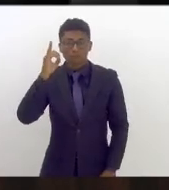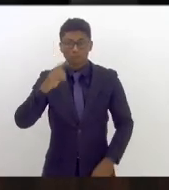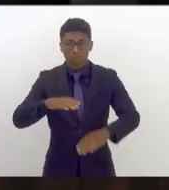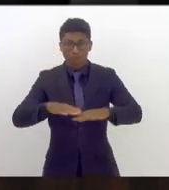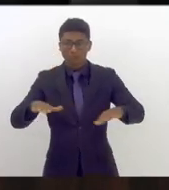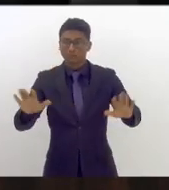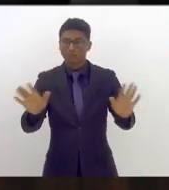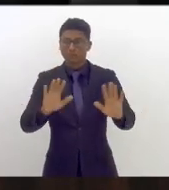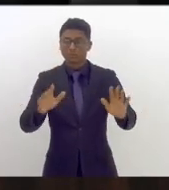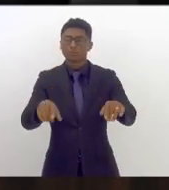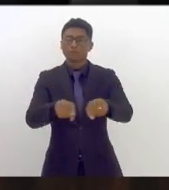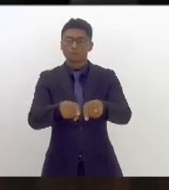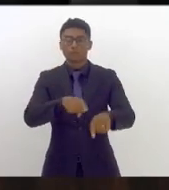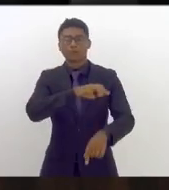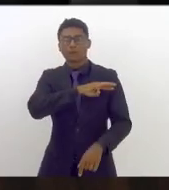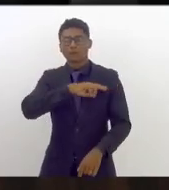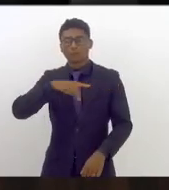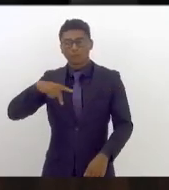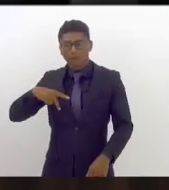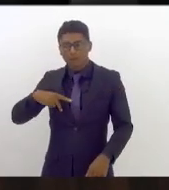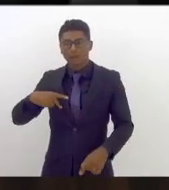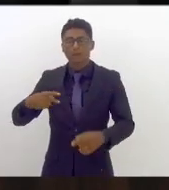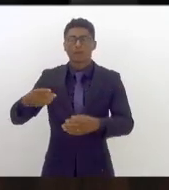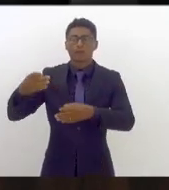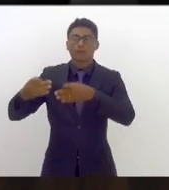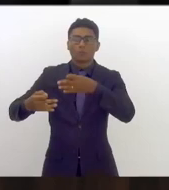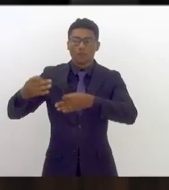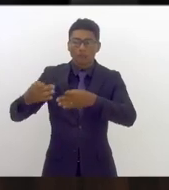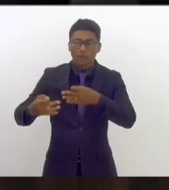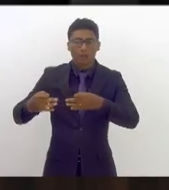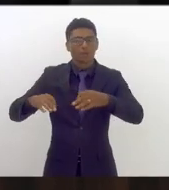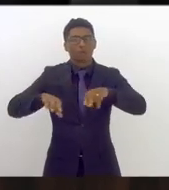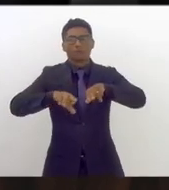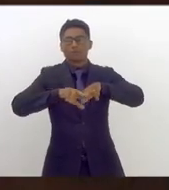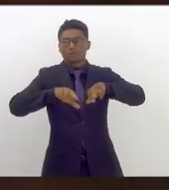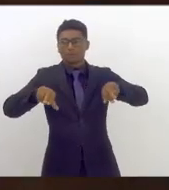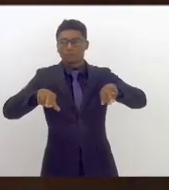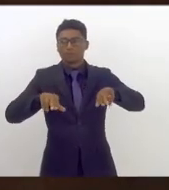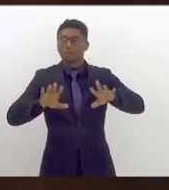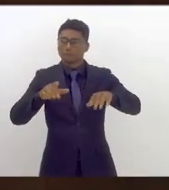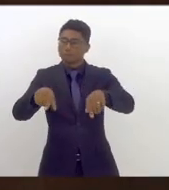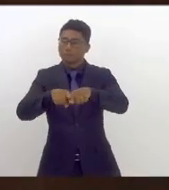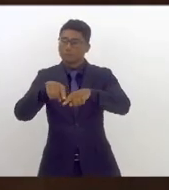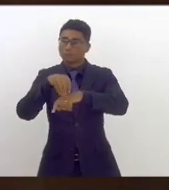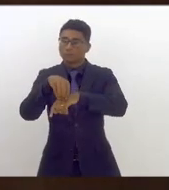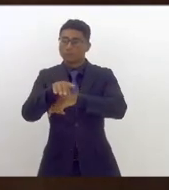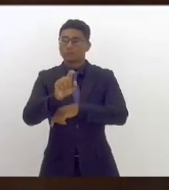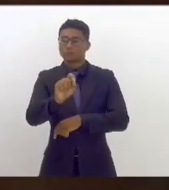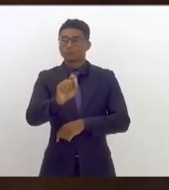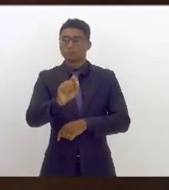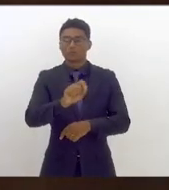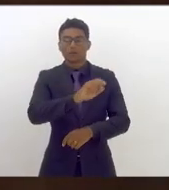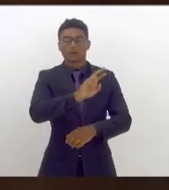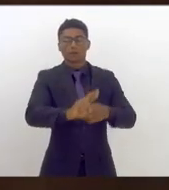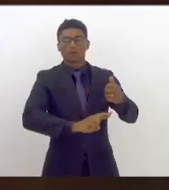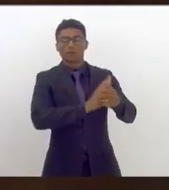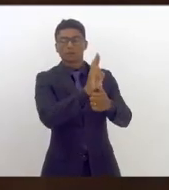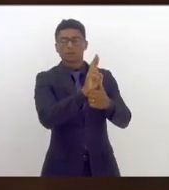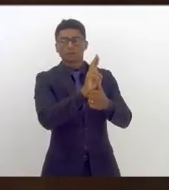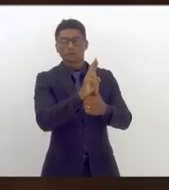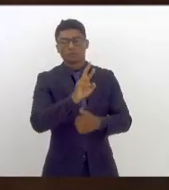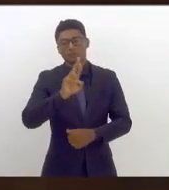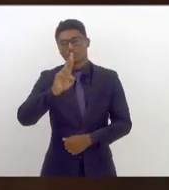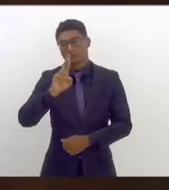TJ, para o MP, para os outros entes. Eu gostaria de sugerir também a presença do procurador Rodrigo